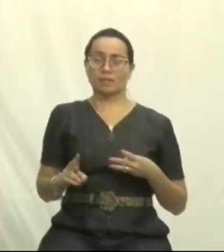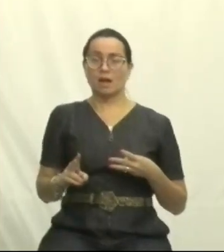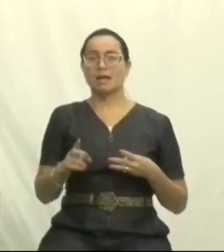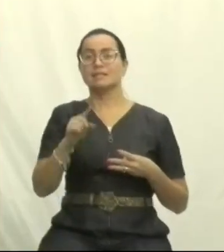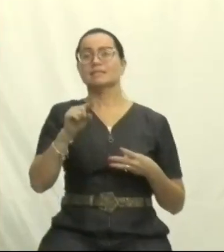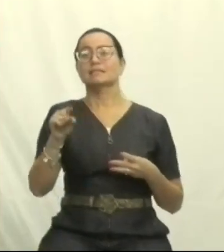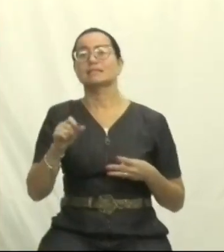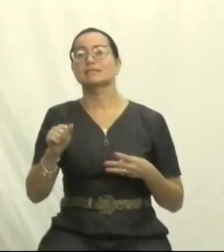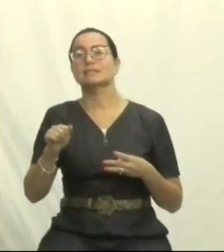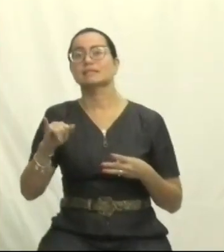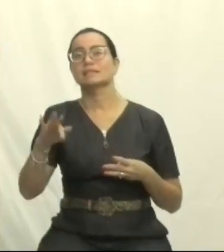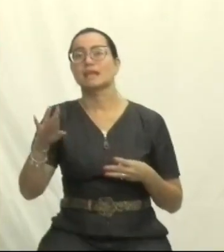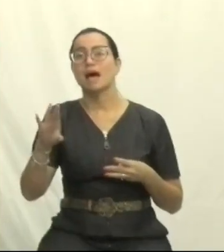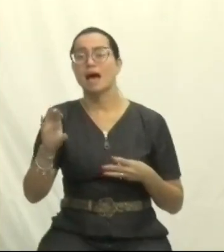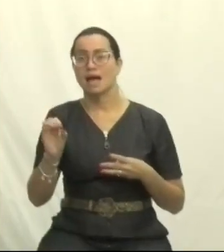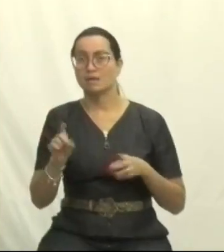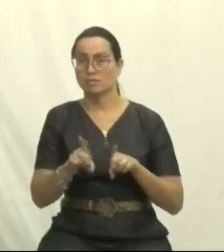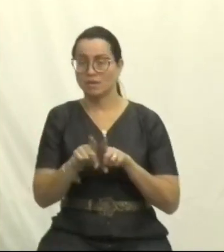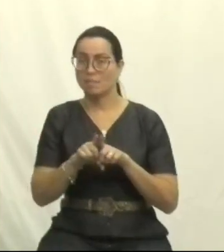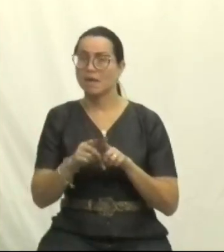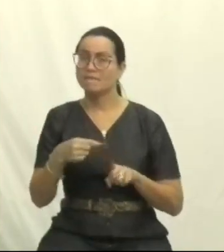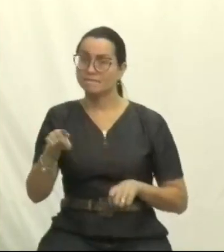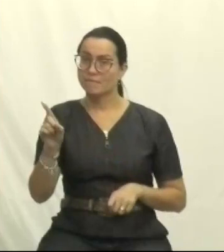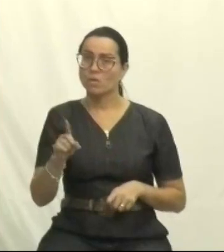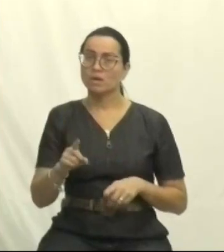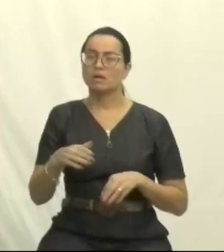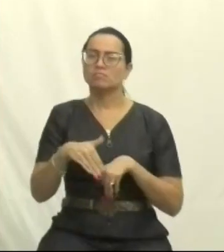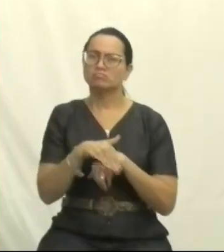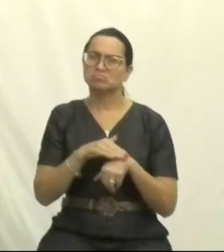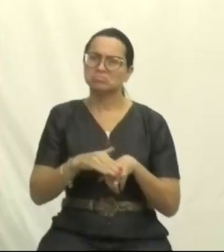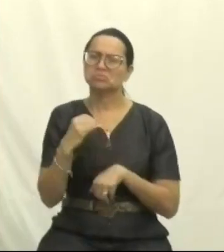Zário, perdão, o Zário esteve conosco lá, uma conversa muito,